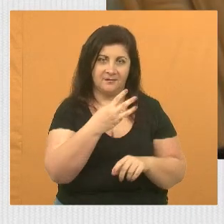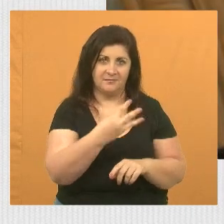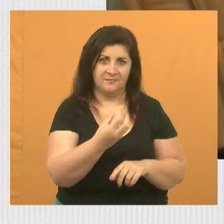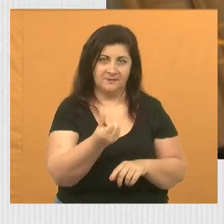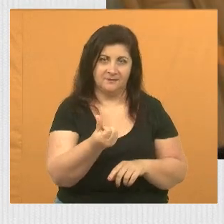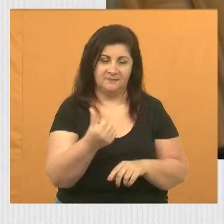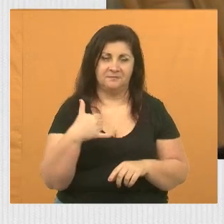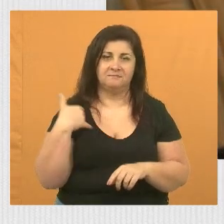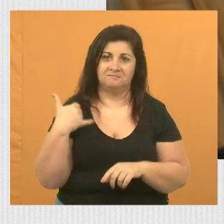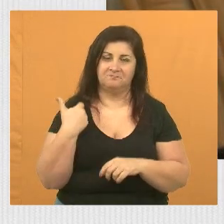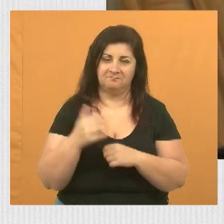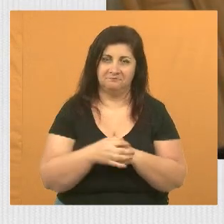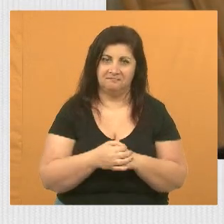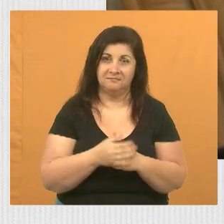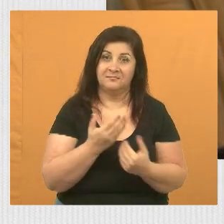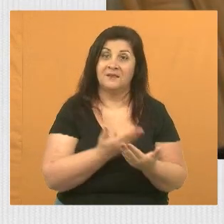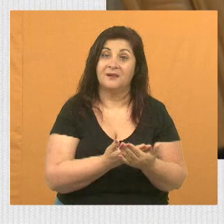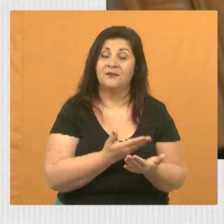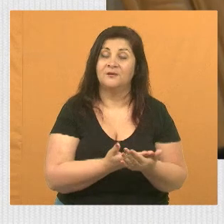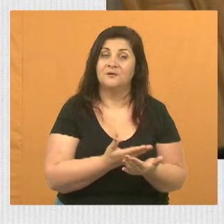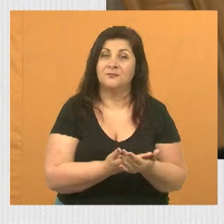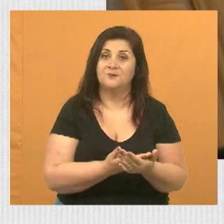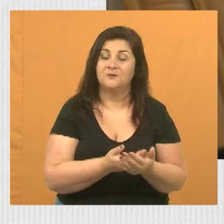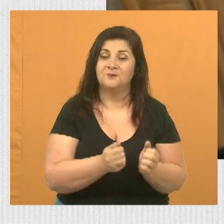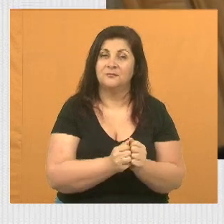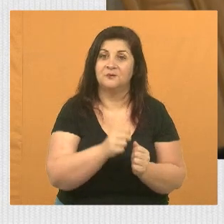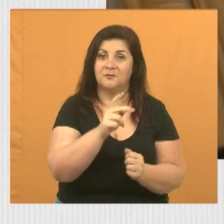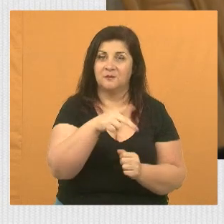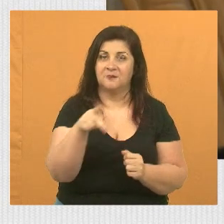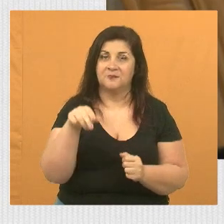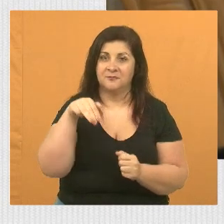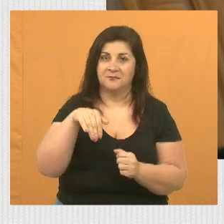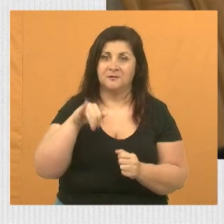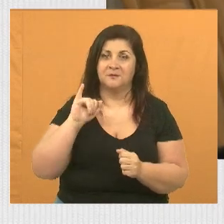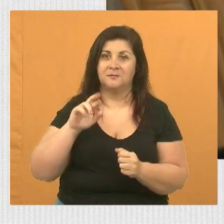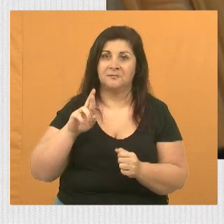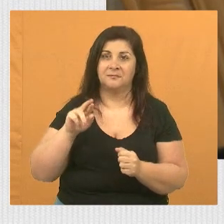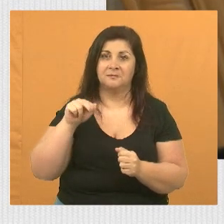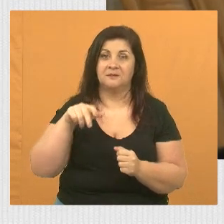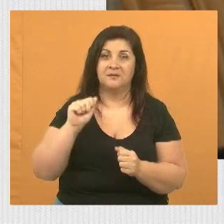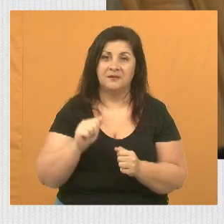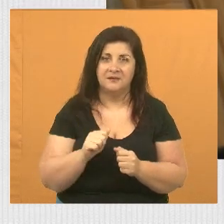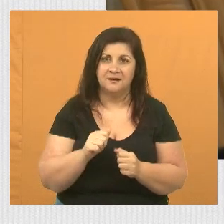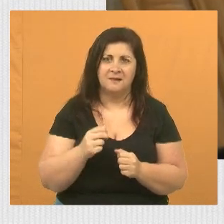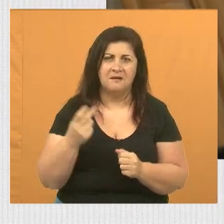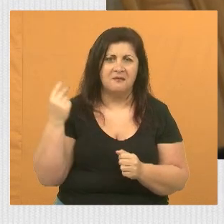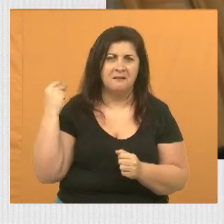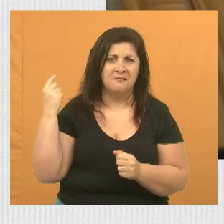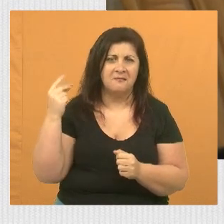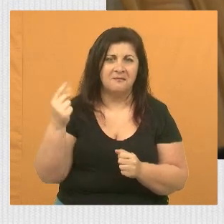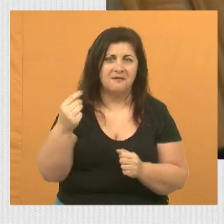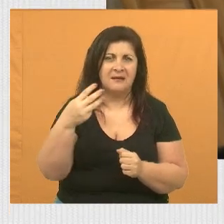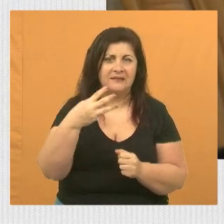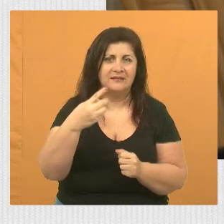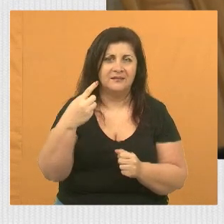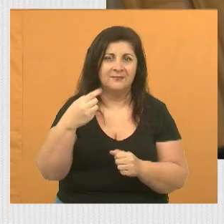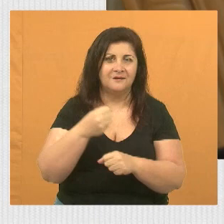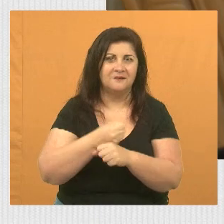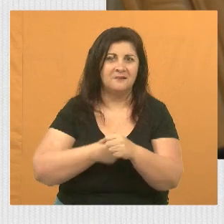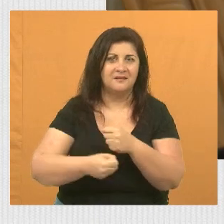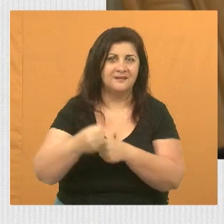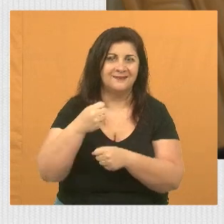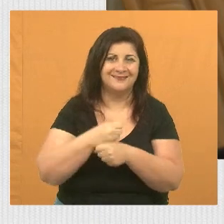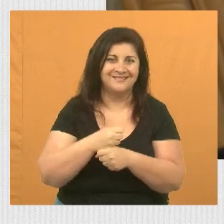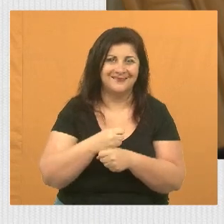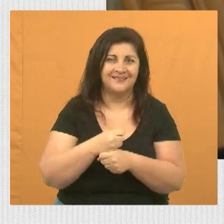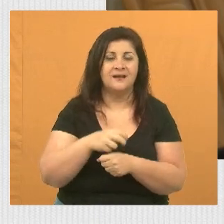e eu tive aula com a dona Mirna no prézinho. Então, fazem 31 anos aproximadamente. E eu me recordo